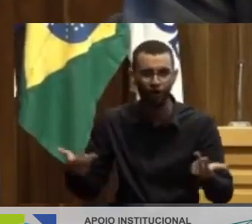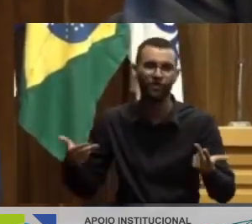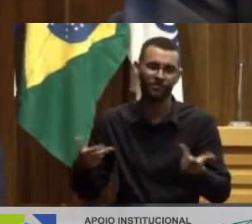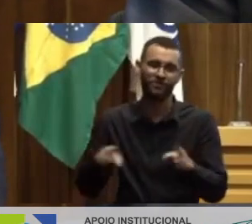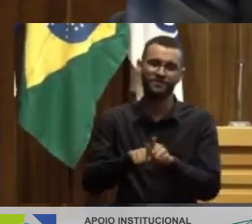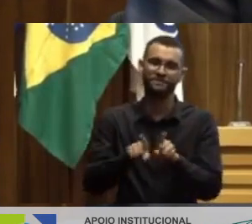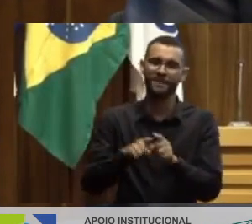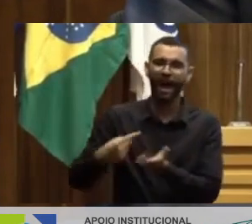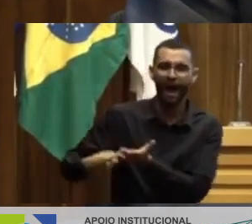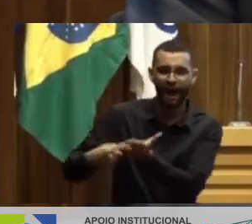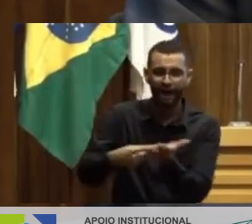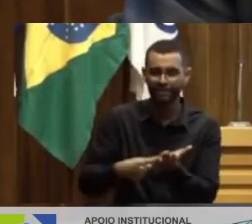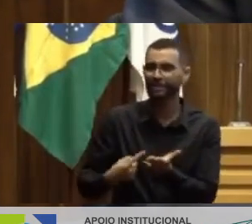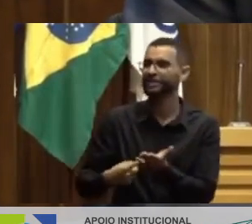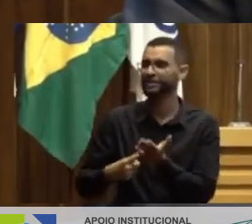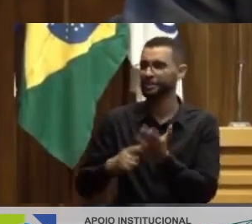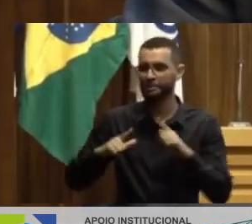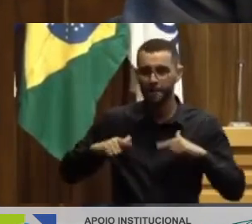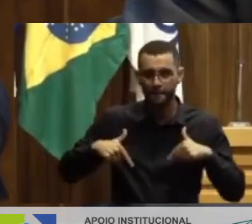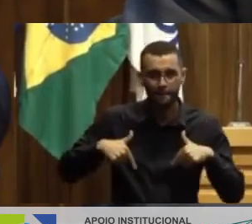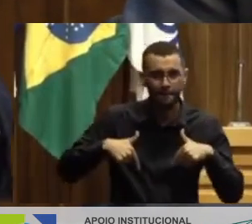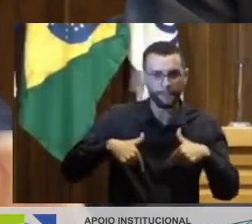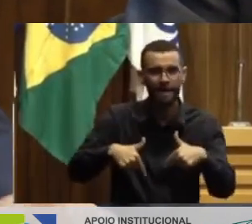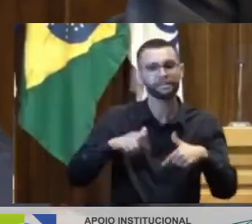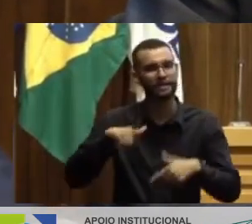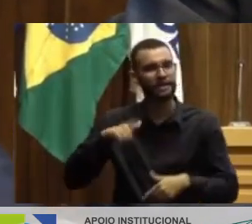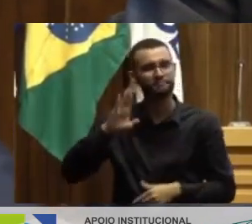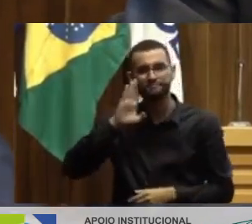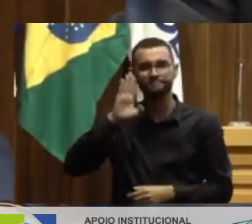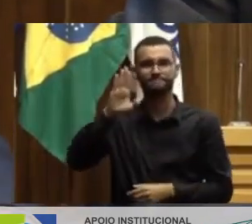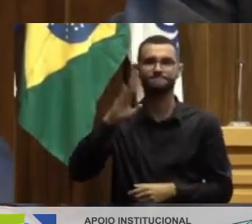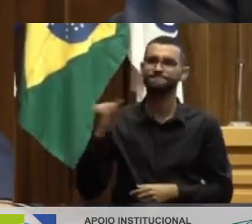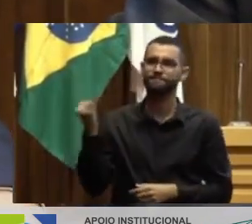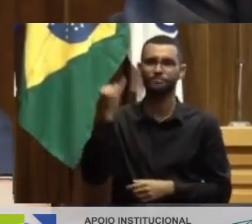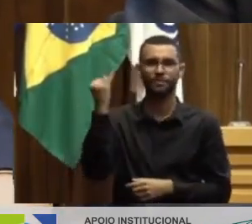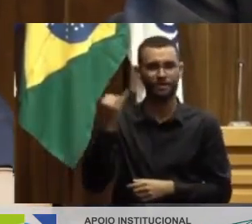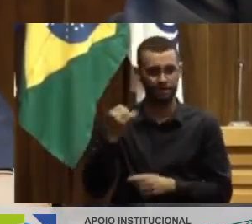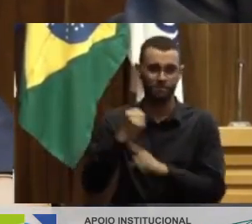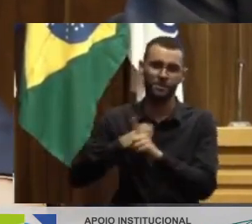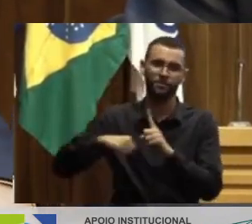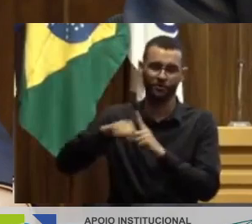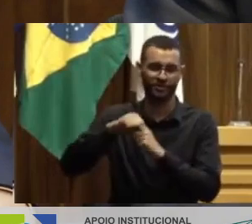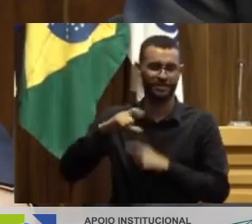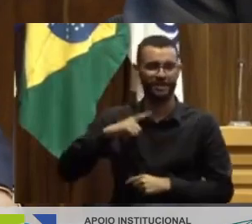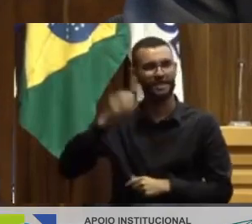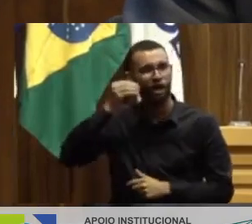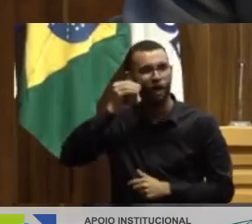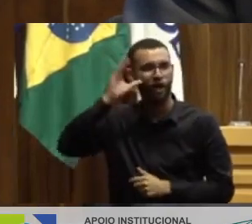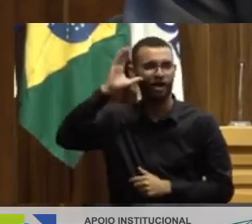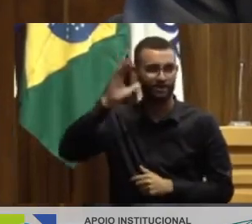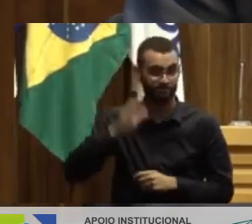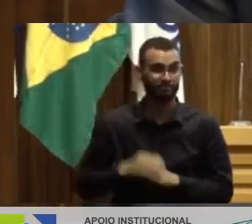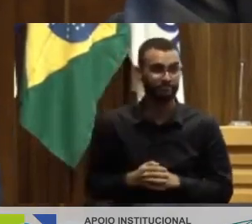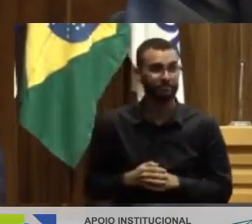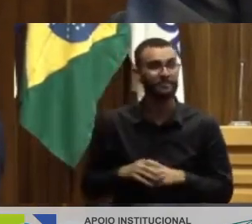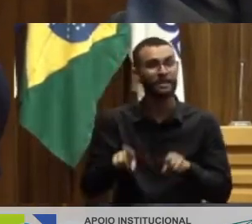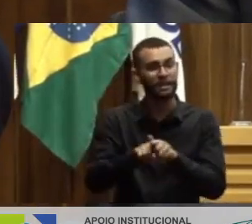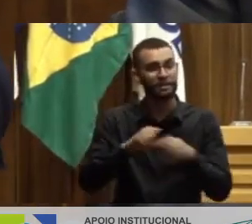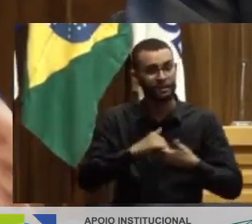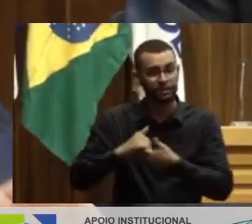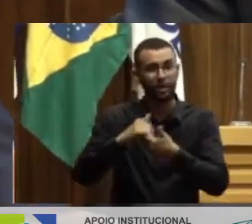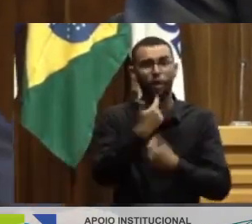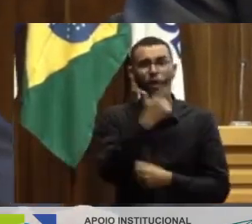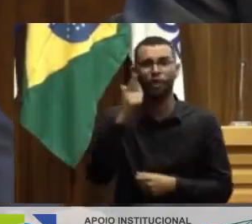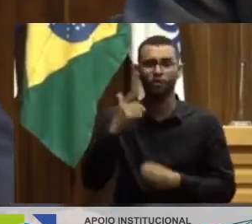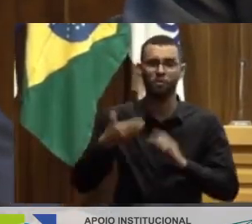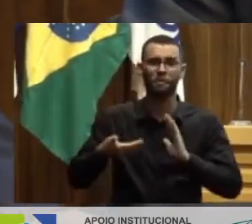de impulso, que é decisiva para a economia e para a sociedade do conhecimento. Eu queria saudar também outros parlamentares que estão aqui,